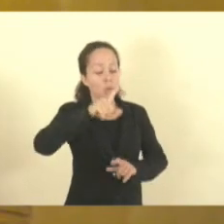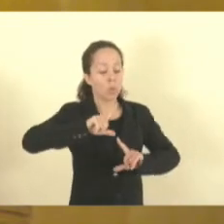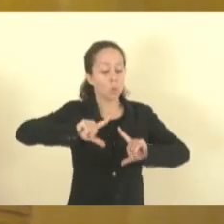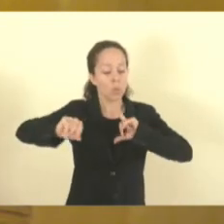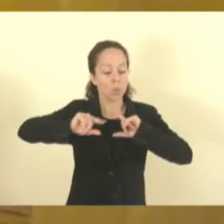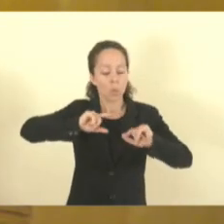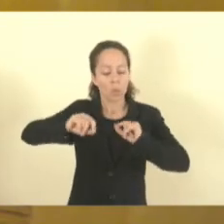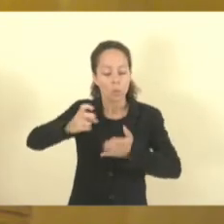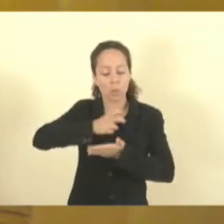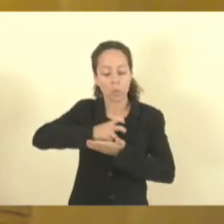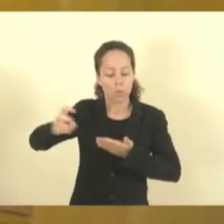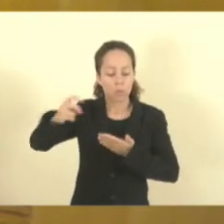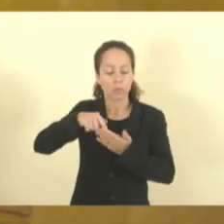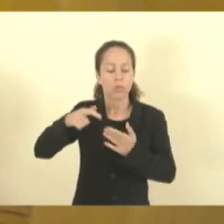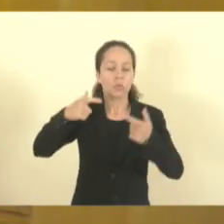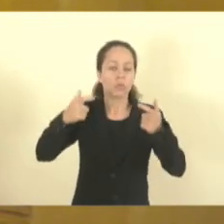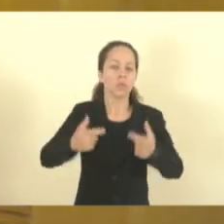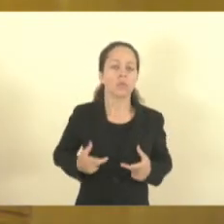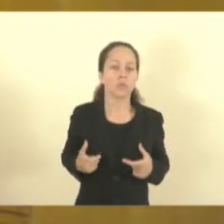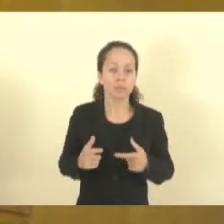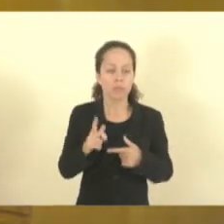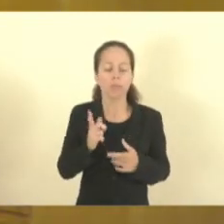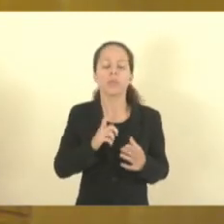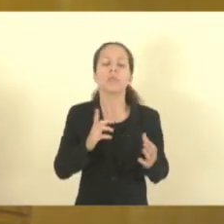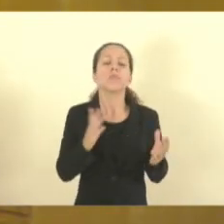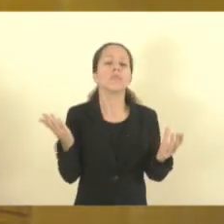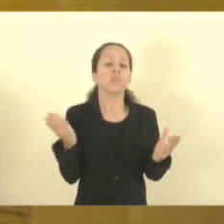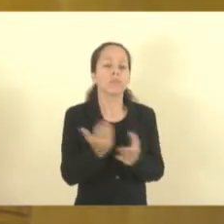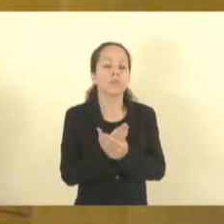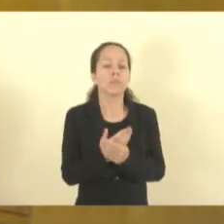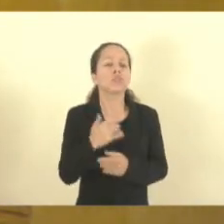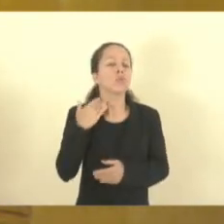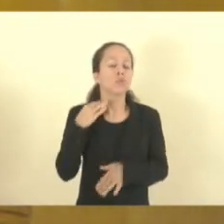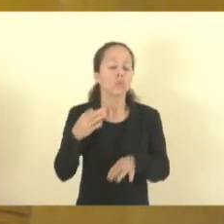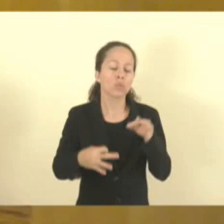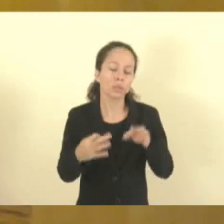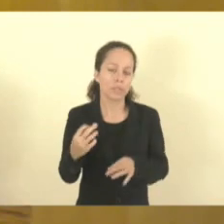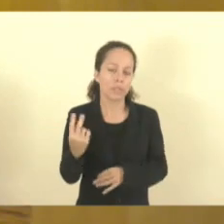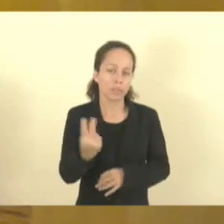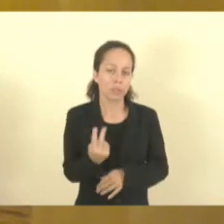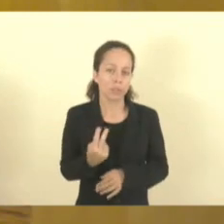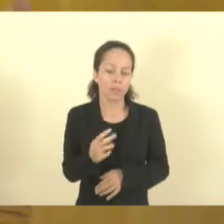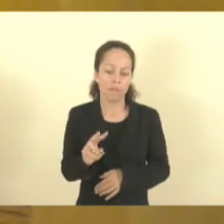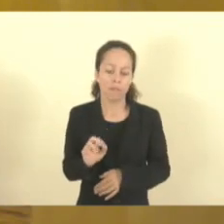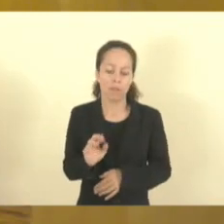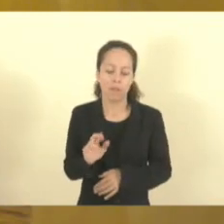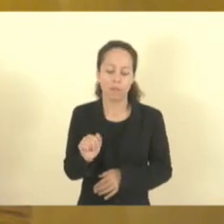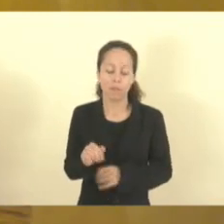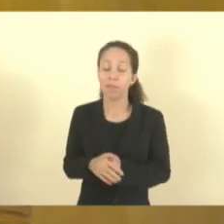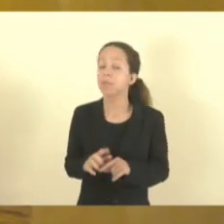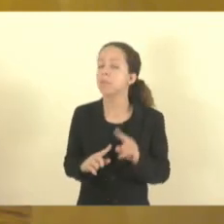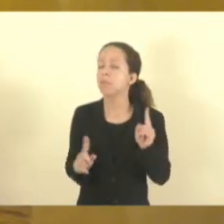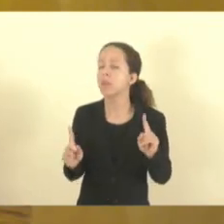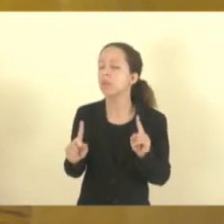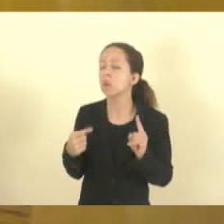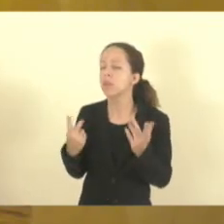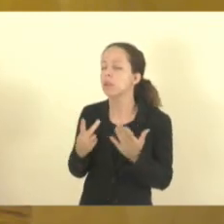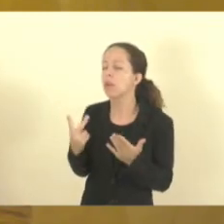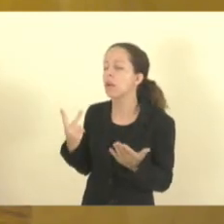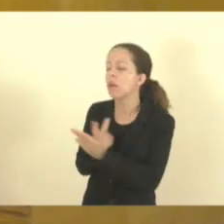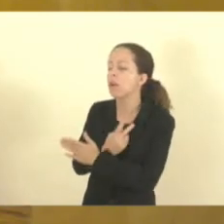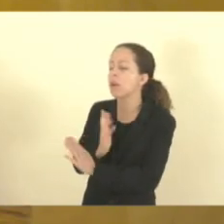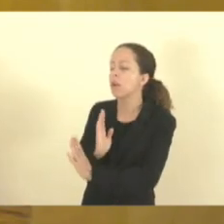administrador judicial, que foi designado pelo juiz da 2ª Vara. Acontece que nós descobrimos também que